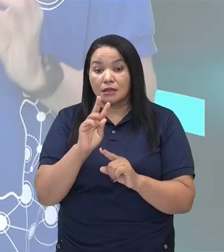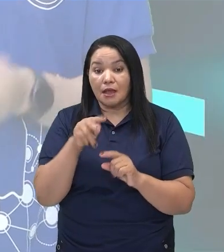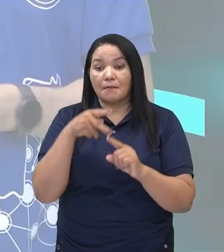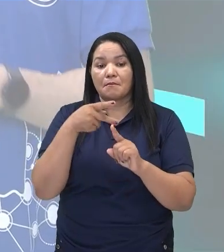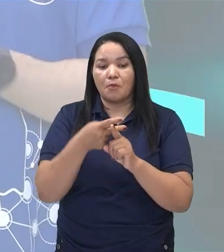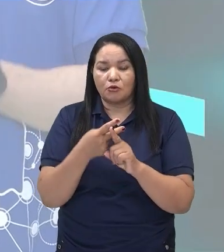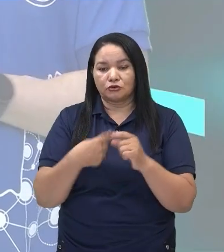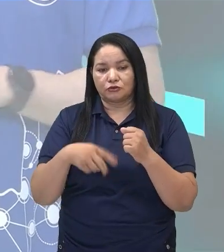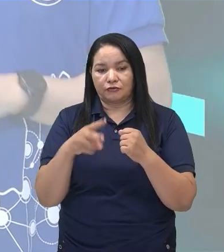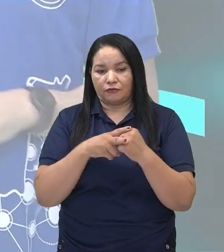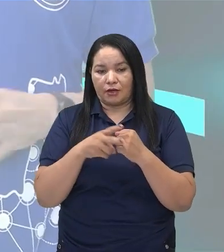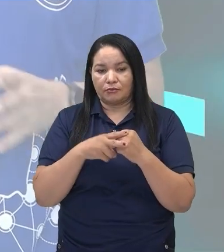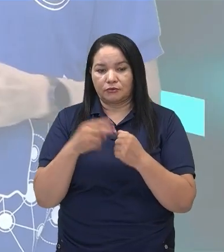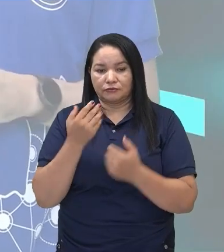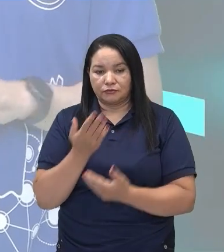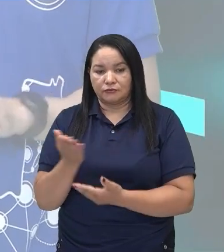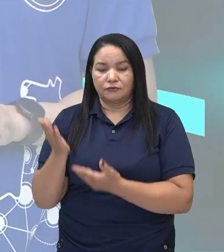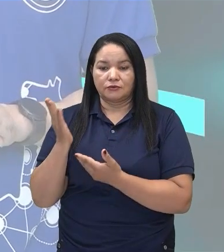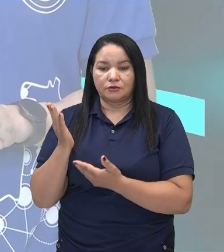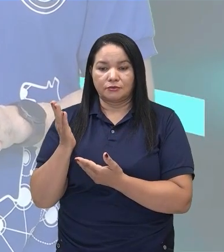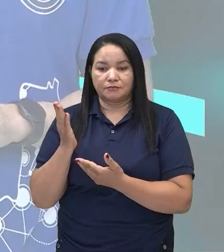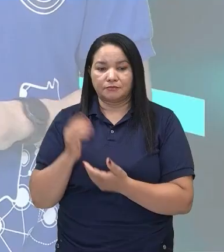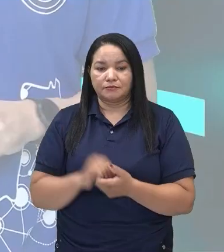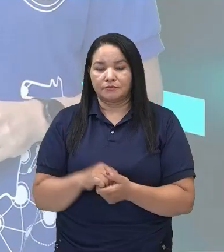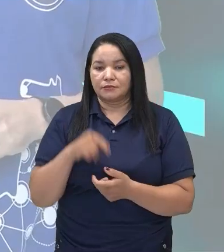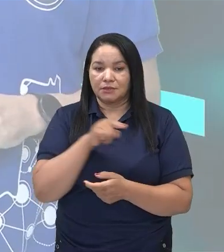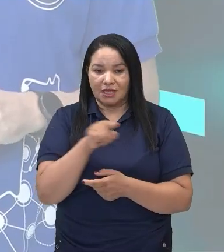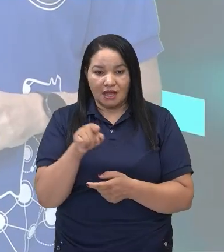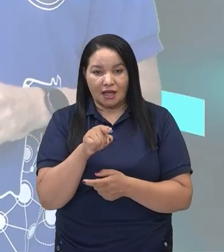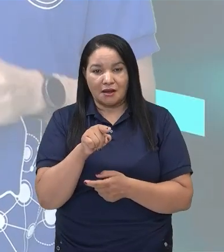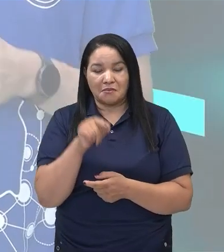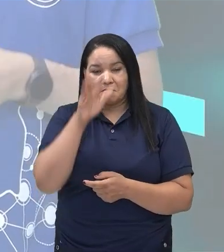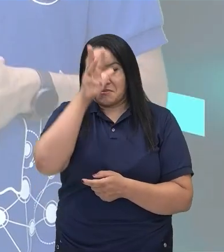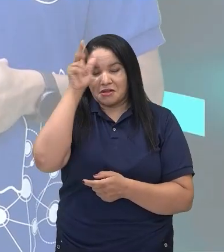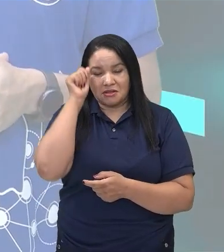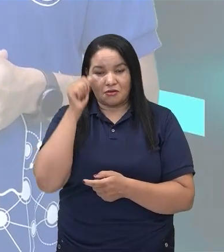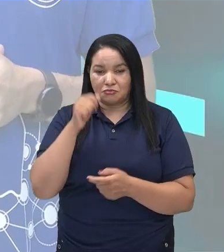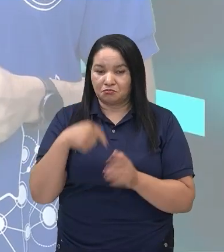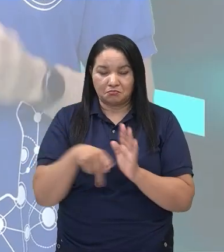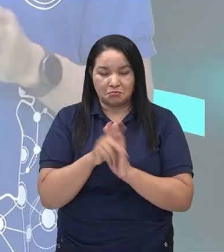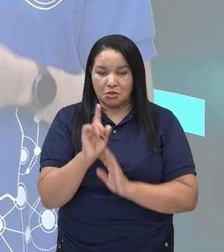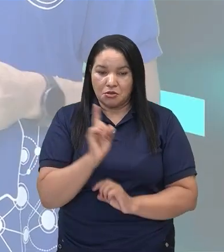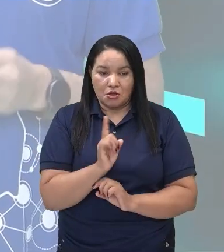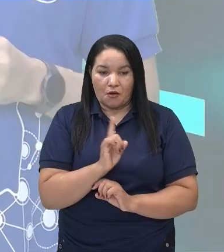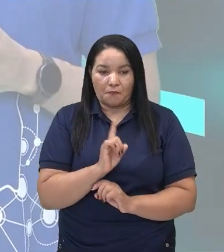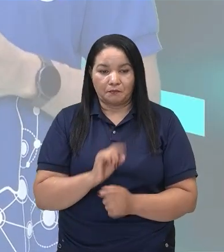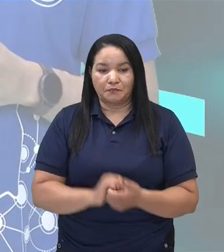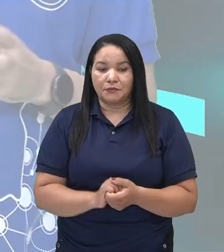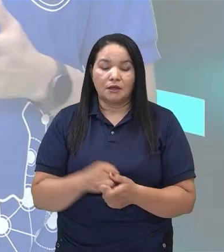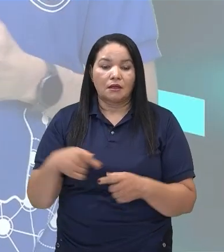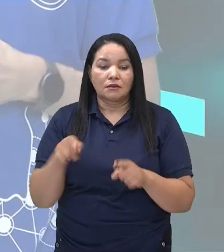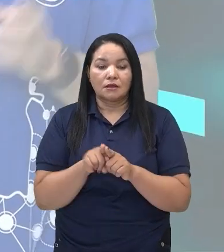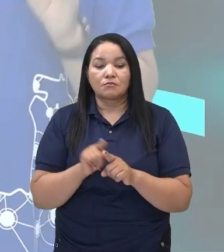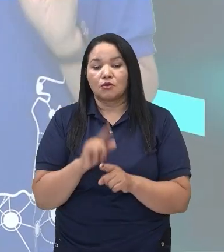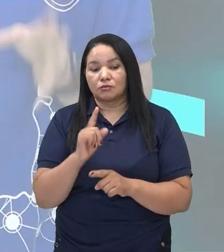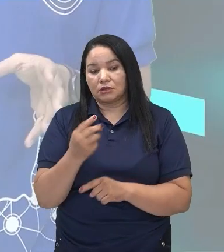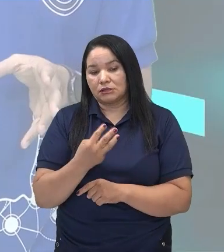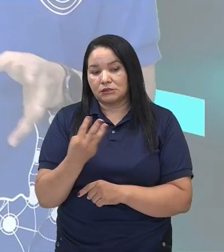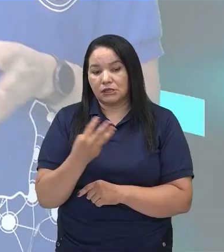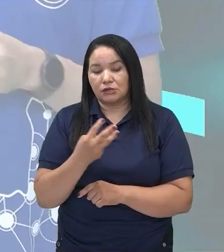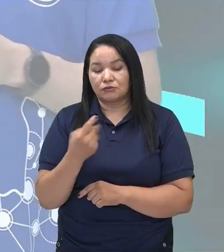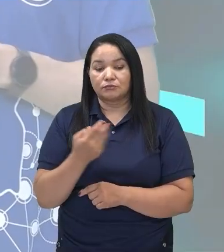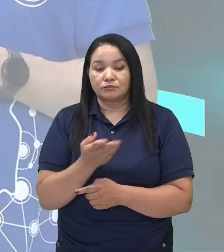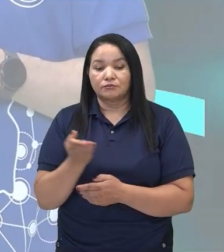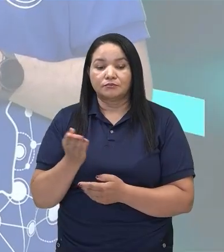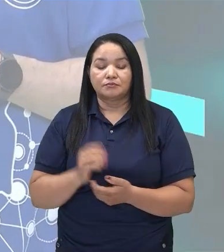is. She's not from Manaus. Ela não é de Manaus. Outro exemplo. They are. Eles ou elas